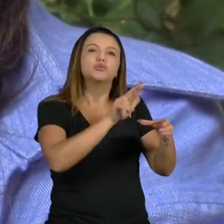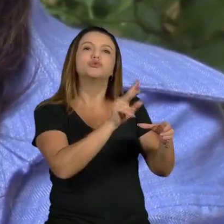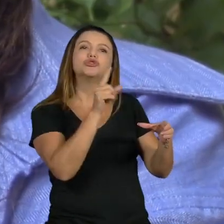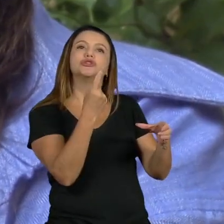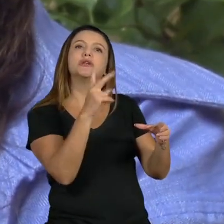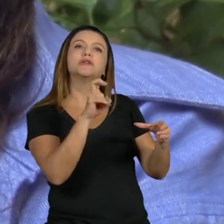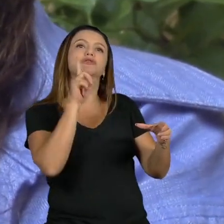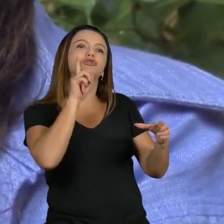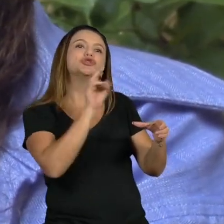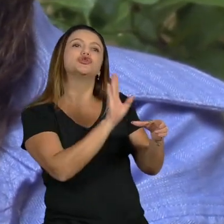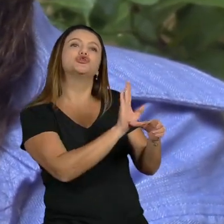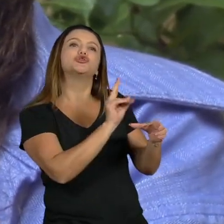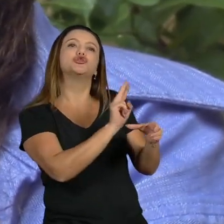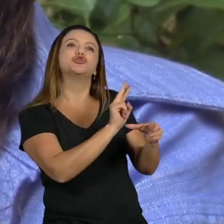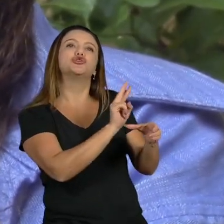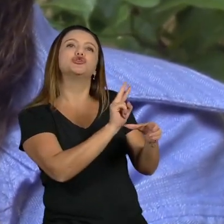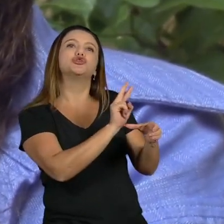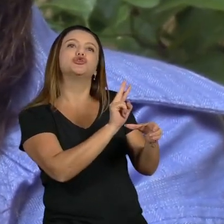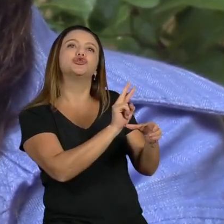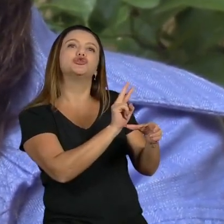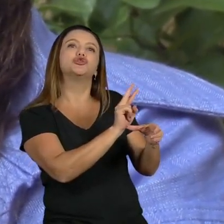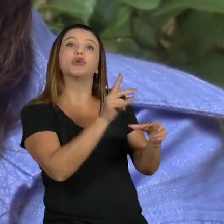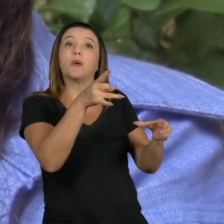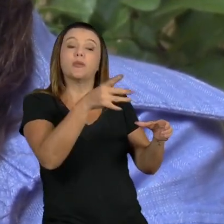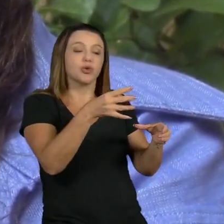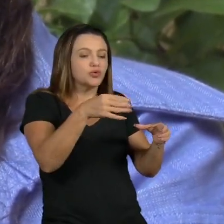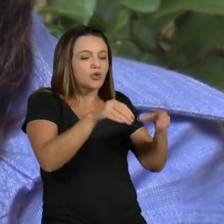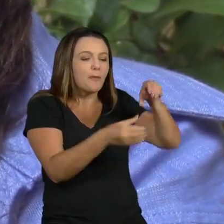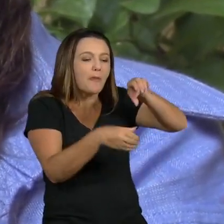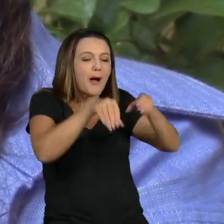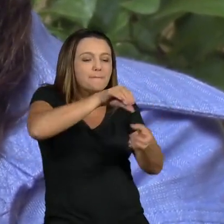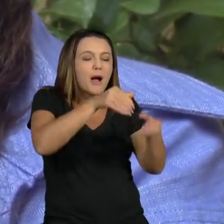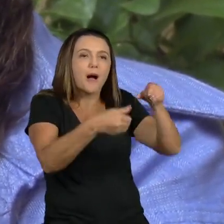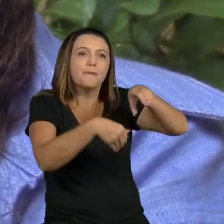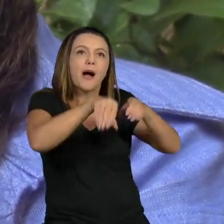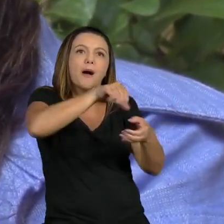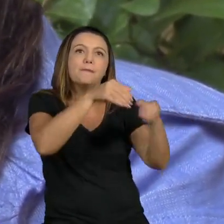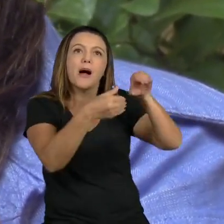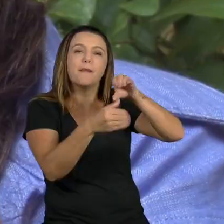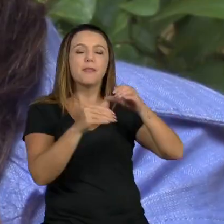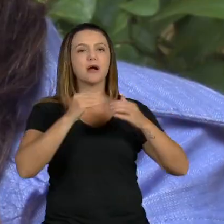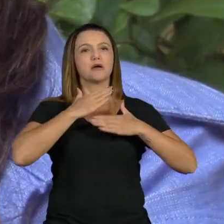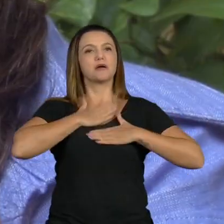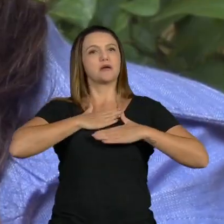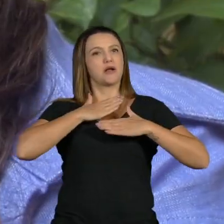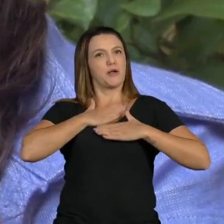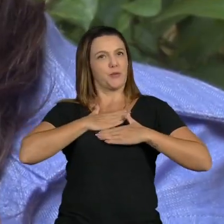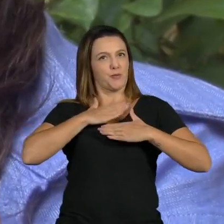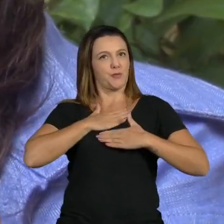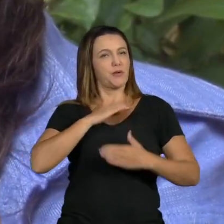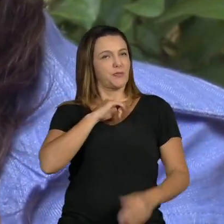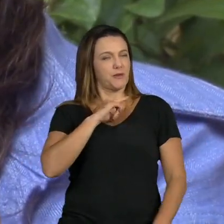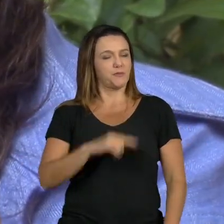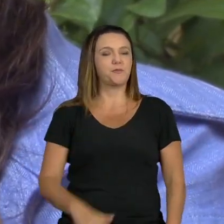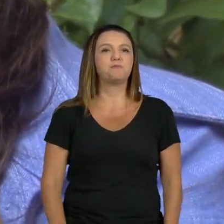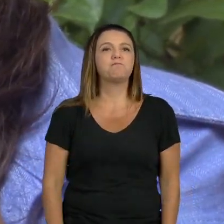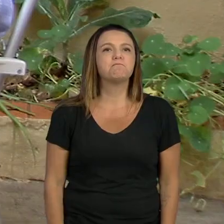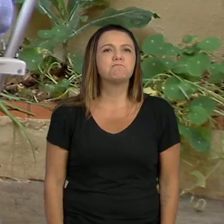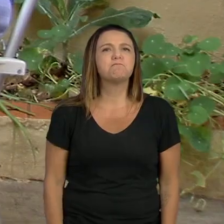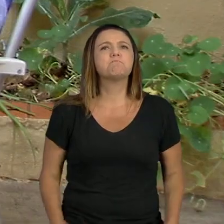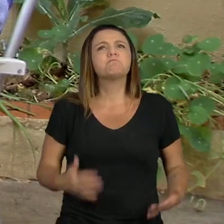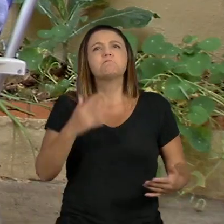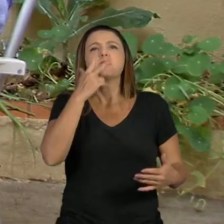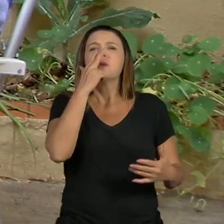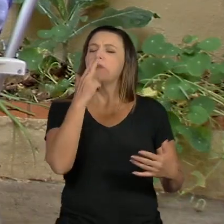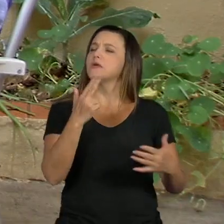nesse período. Confere a ele propriedades calmantes. Eu acho que a gente vive um momento de distorções de expressões